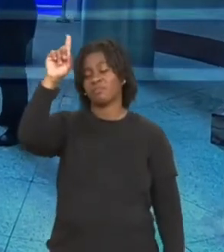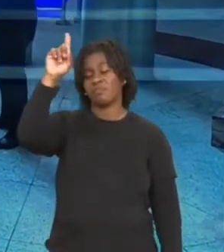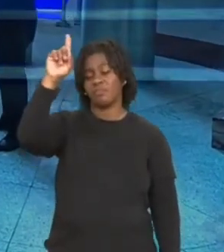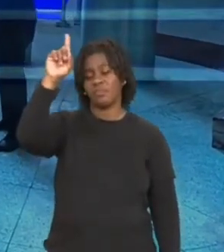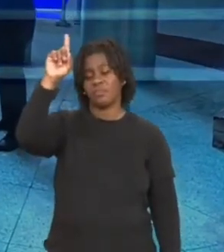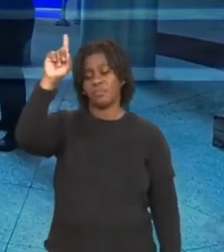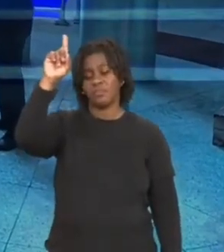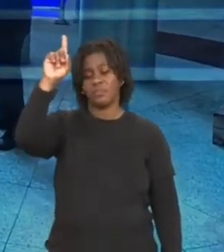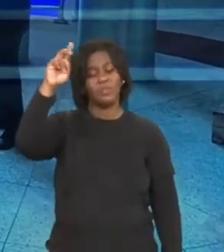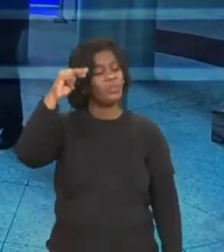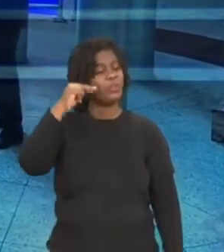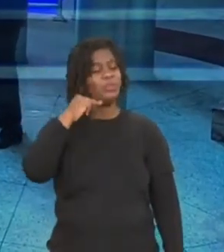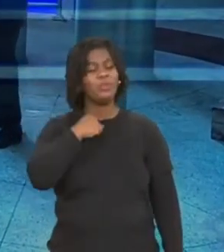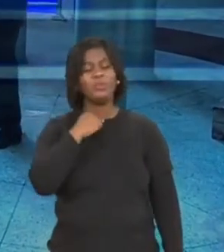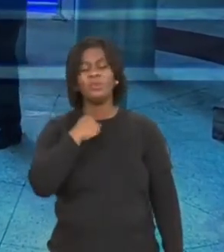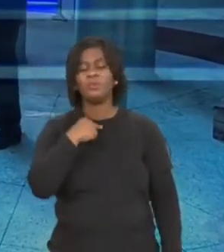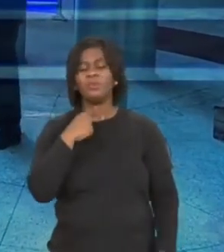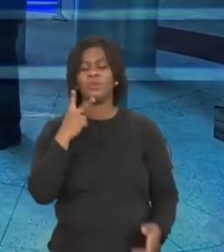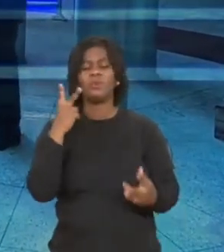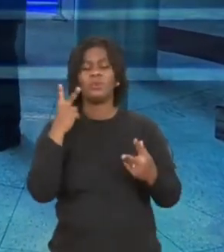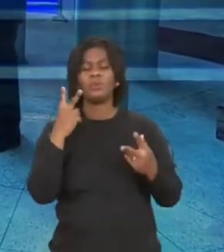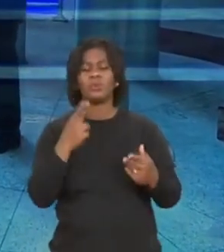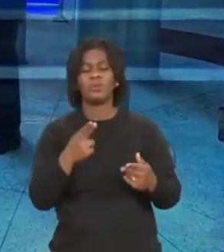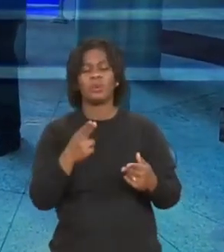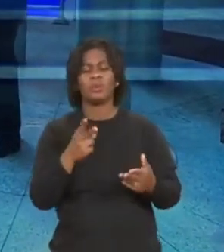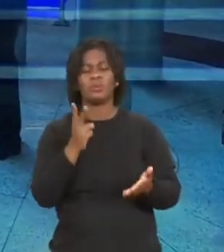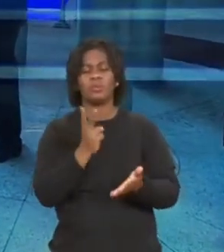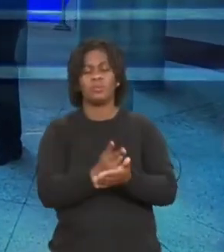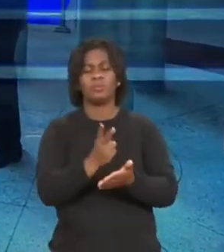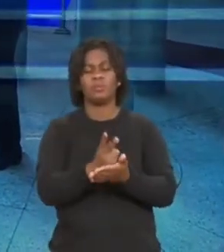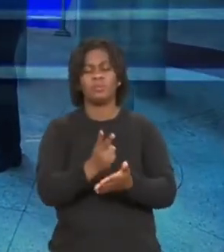que não pode mais ser a mesma.